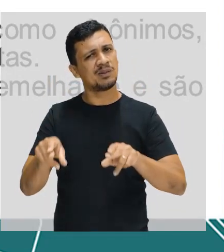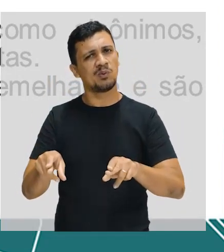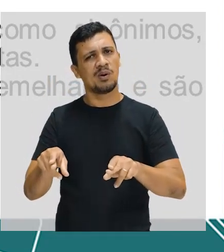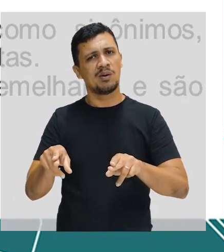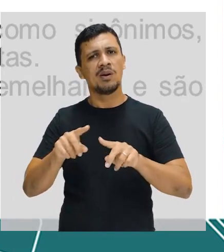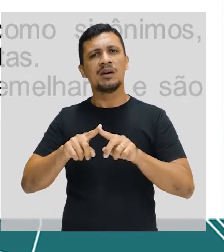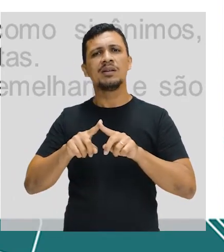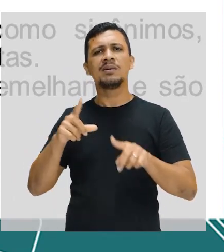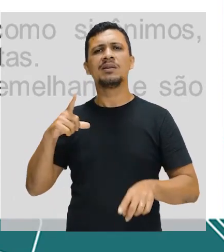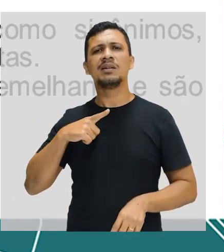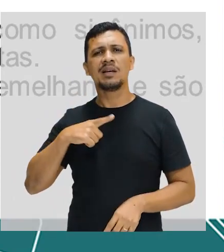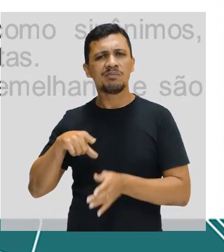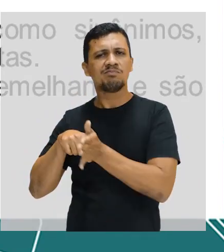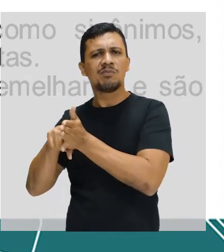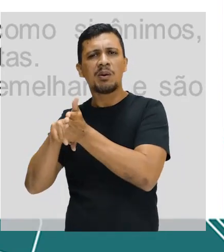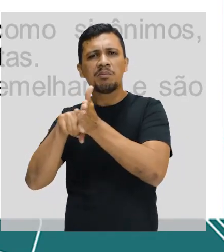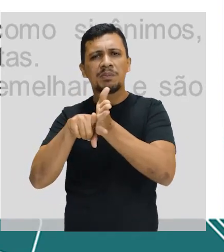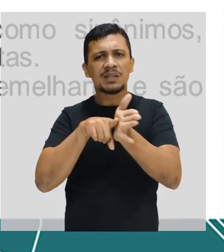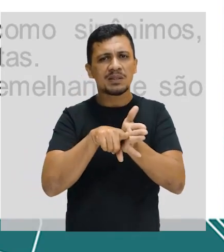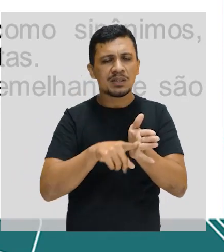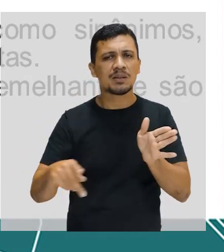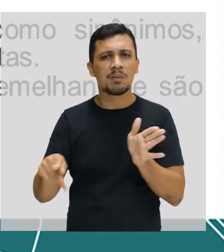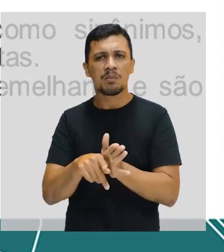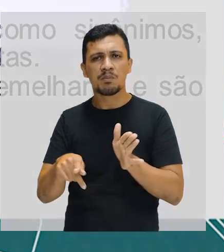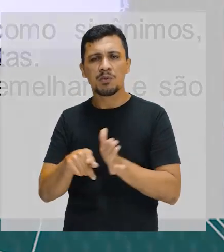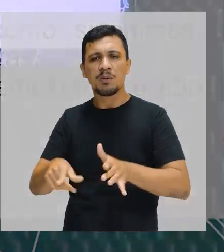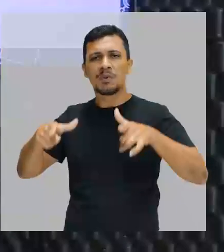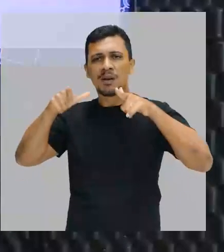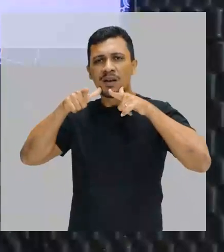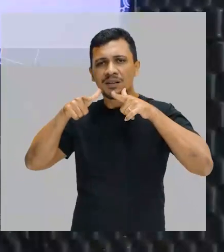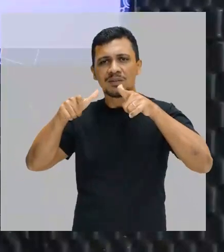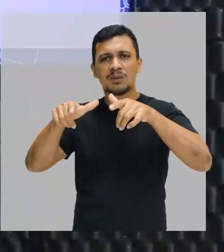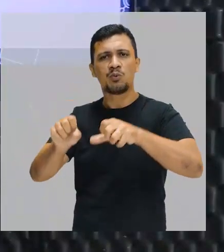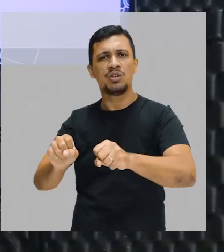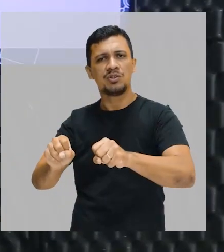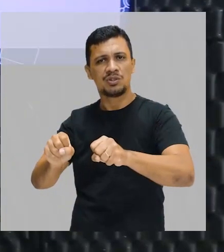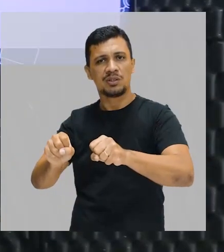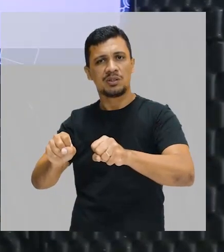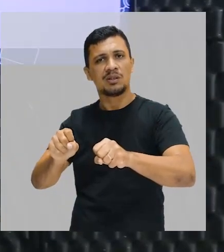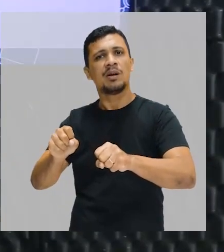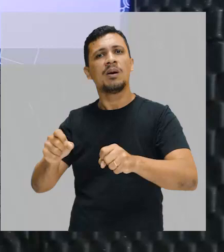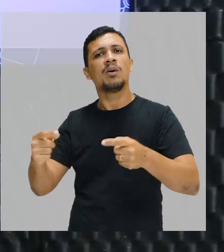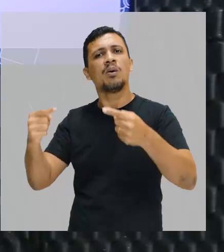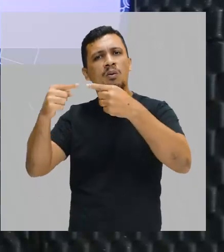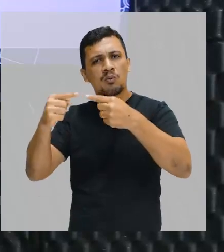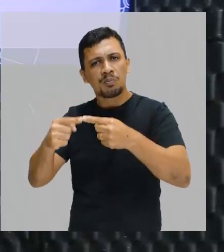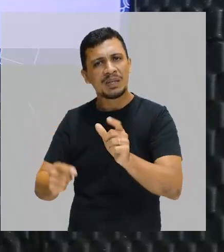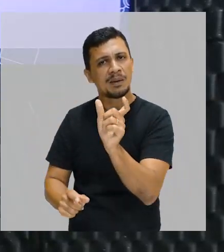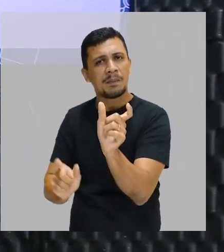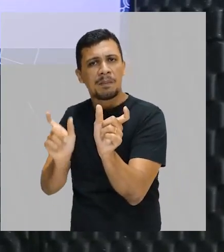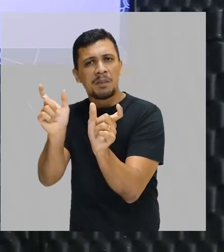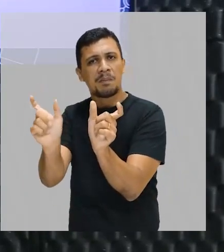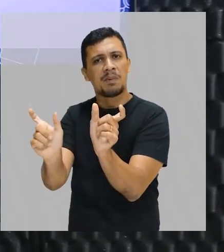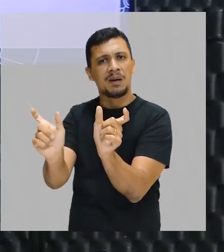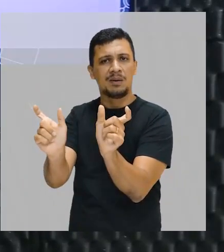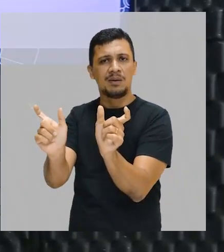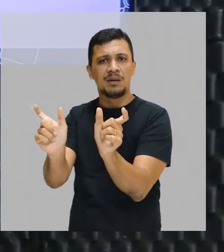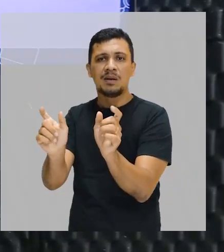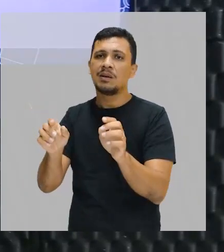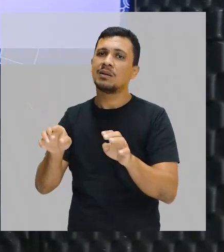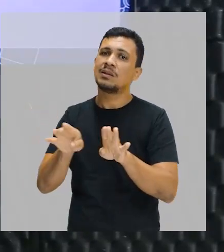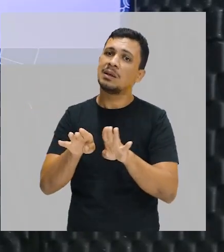investigação linguística, entende? Enquanto ao vocábulo, ok? E não é nem assim da mesma localidade,